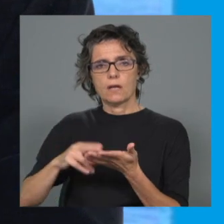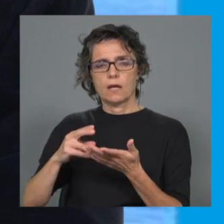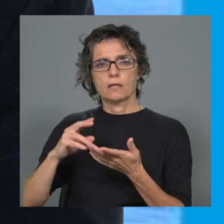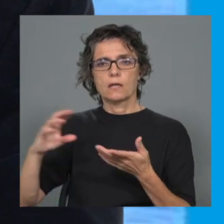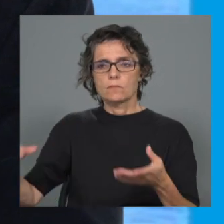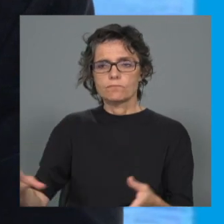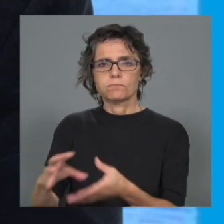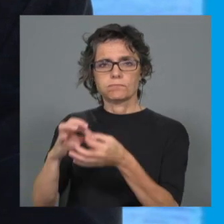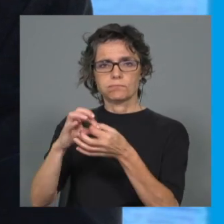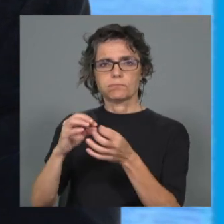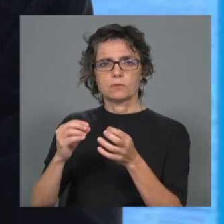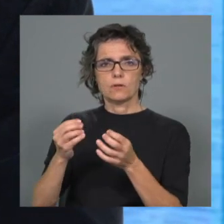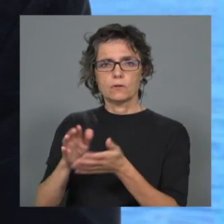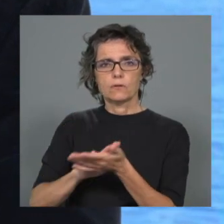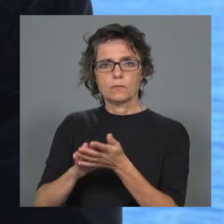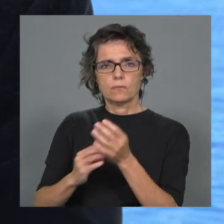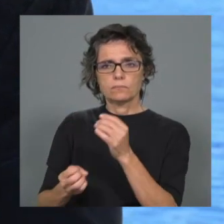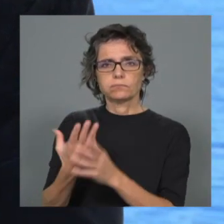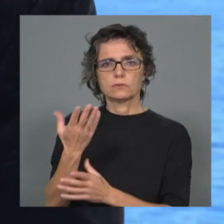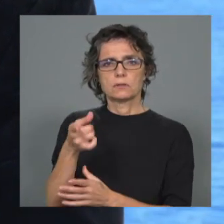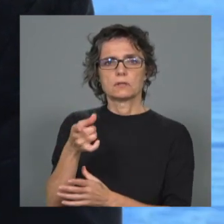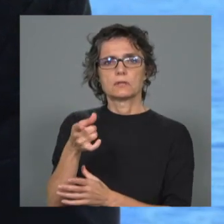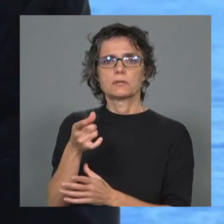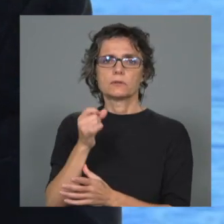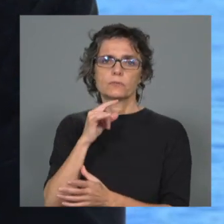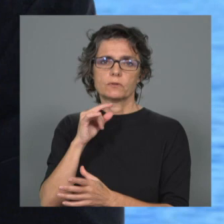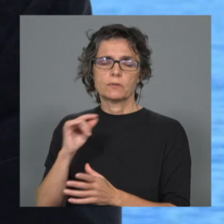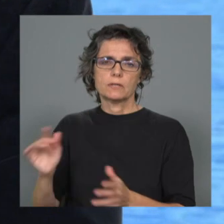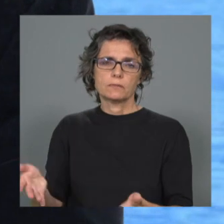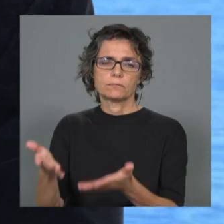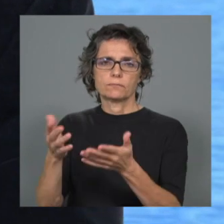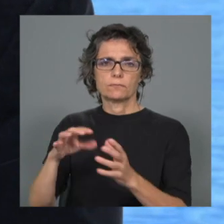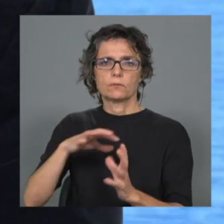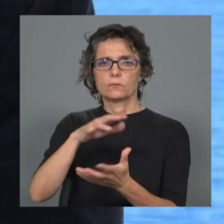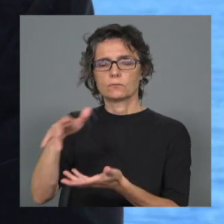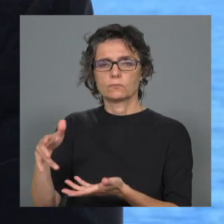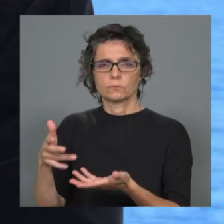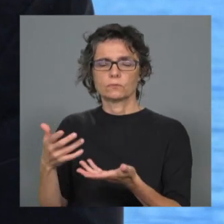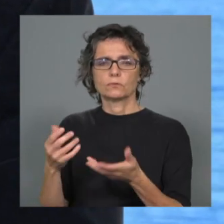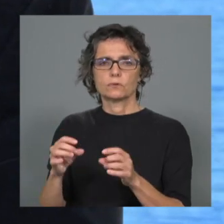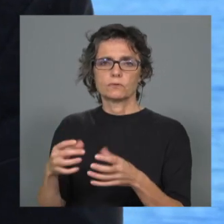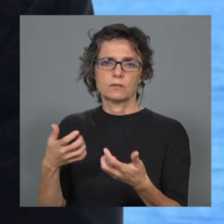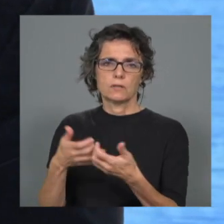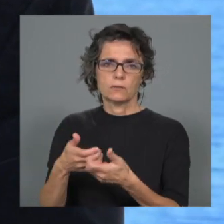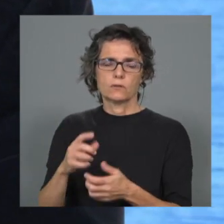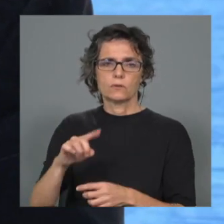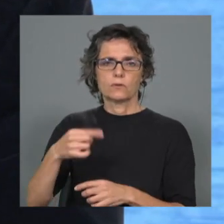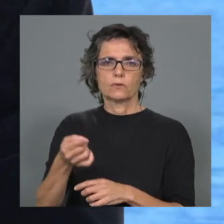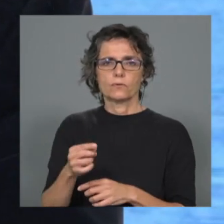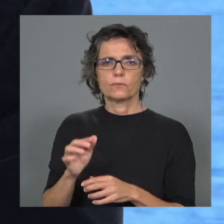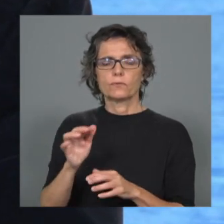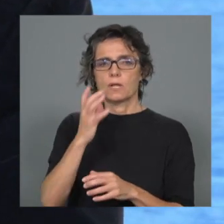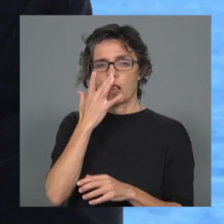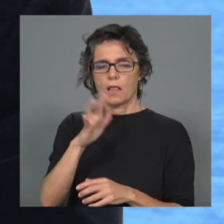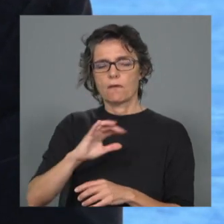forma atenuaram aquilo que o mundo esperava que pudesse ser o banho de sangue seguinte ao final do apartheid